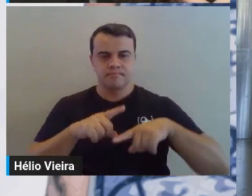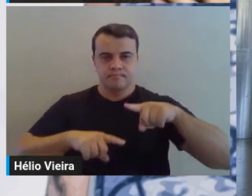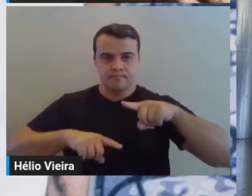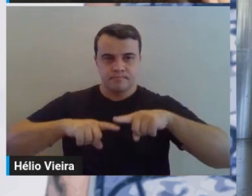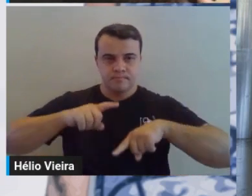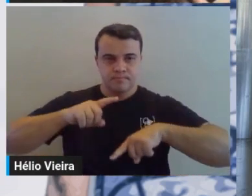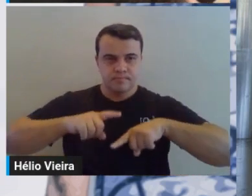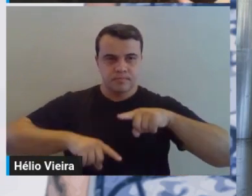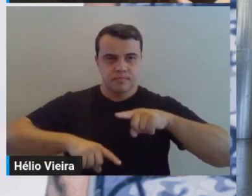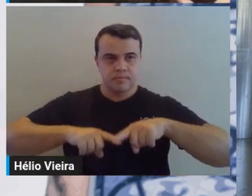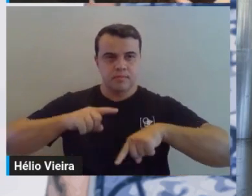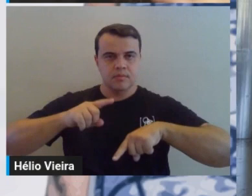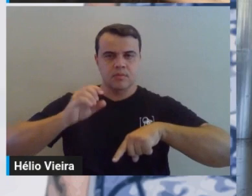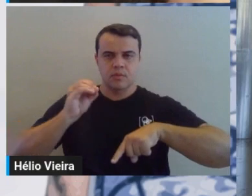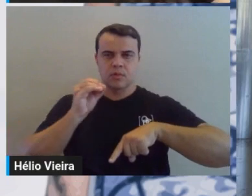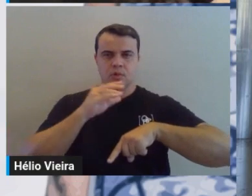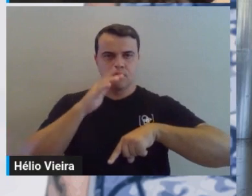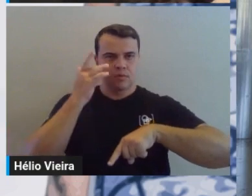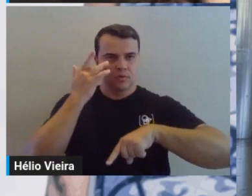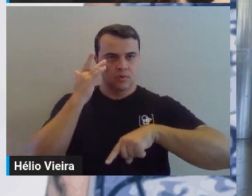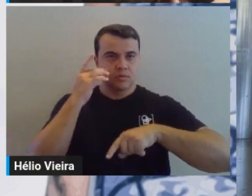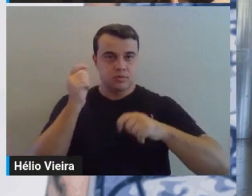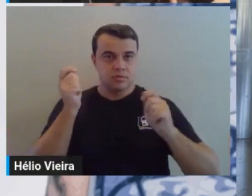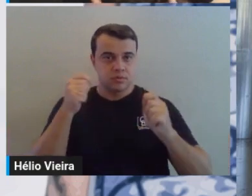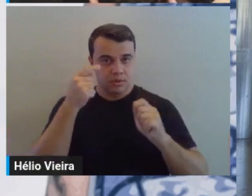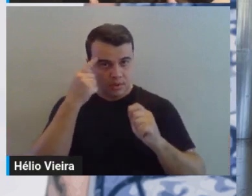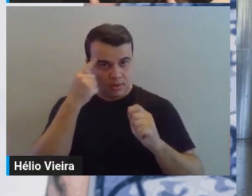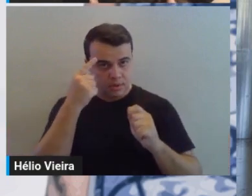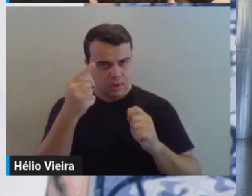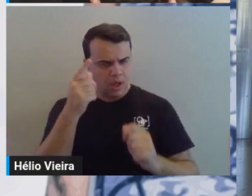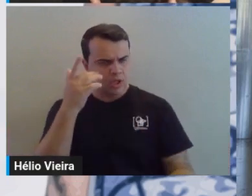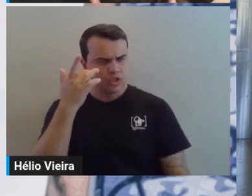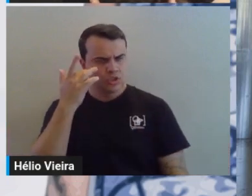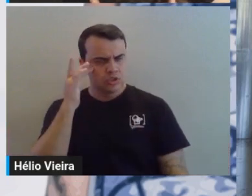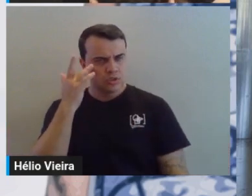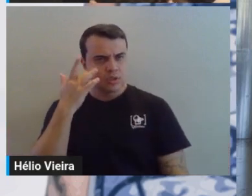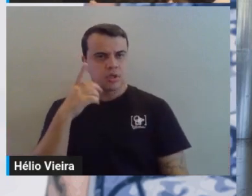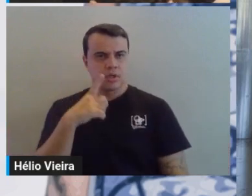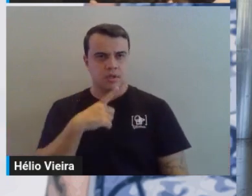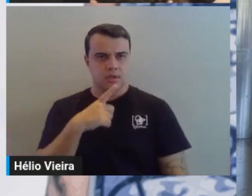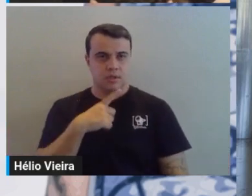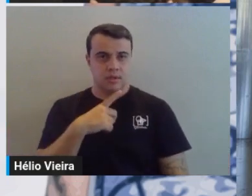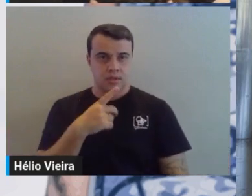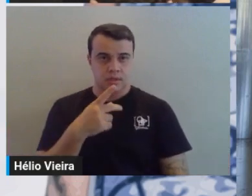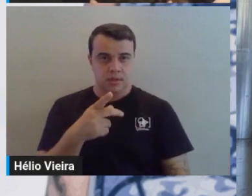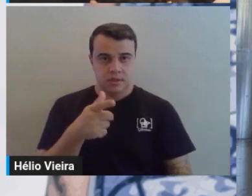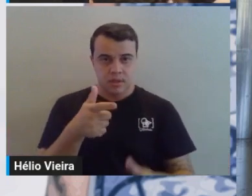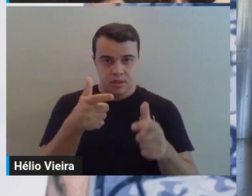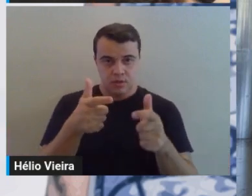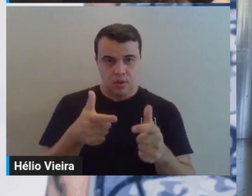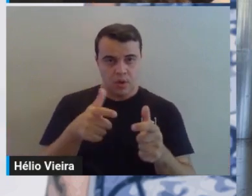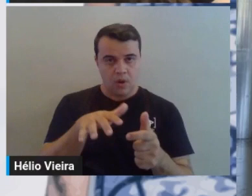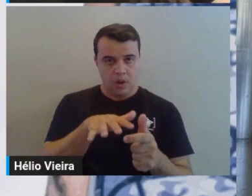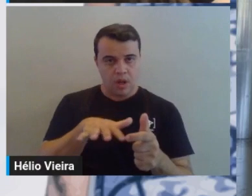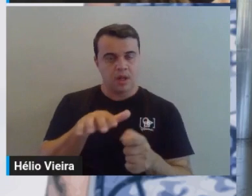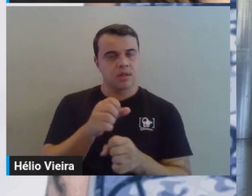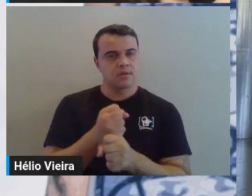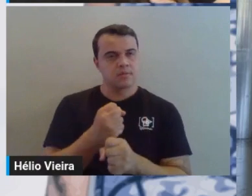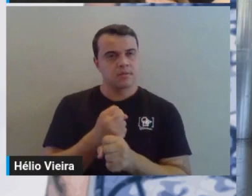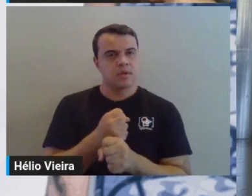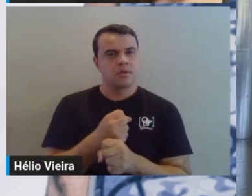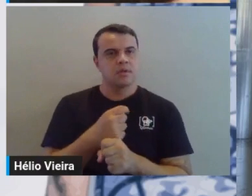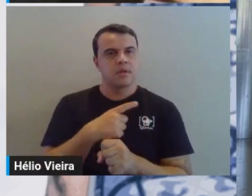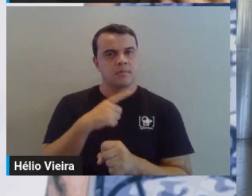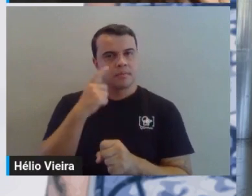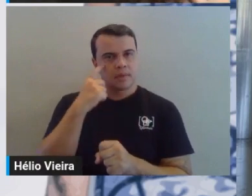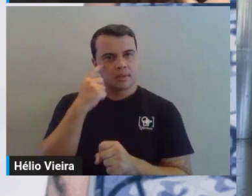materiais muito sofisticados, porque a ideia é trazer muita sofisticação para esse equipamento, né, que ele foi